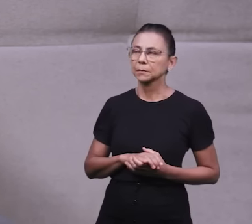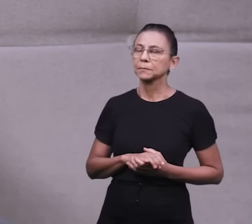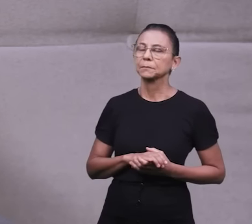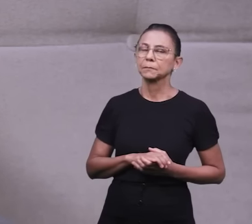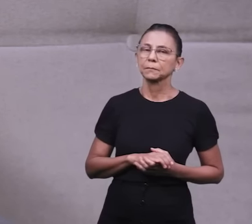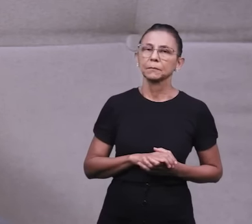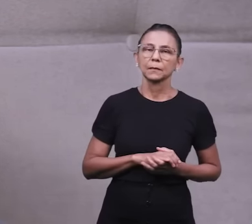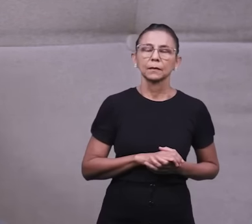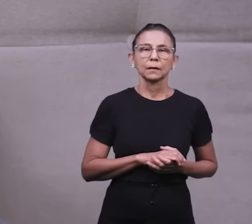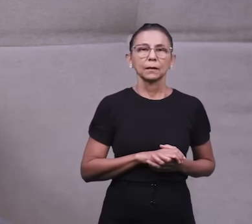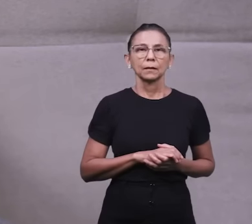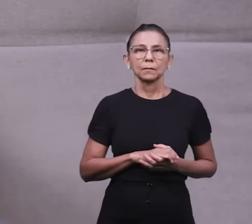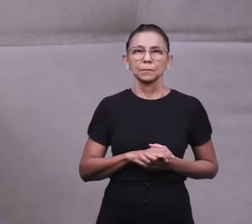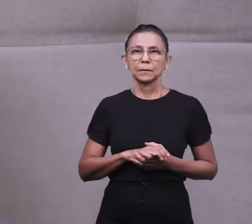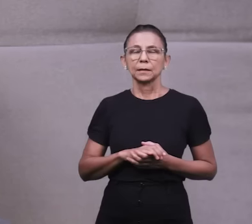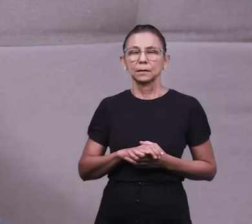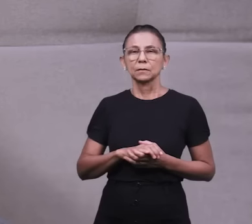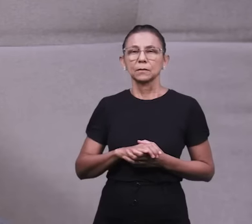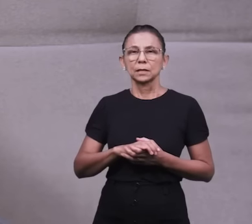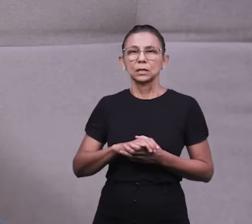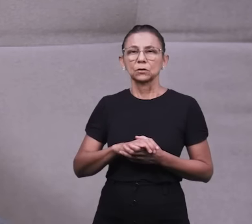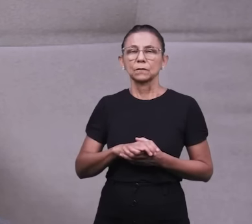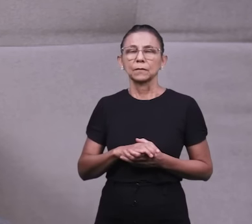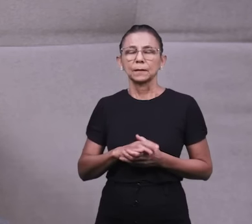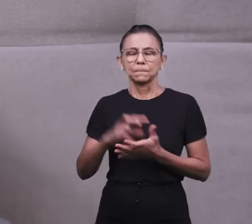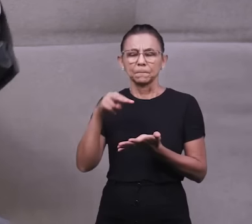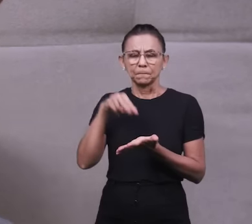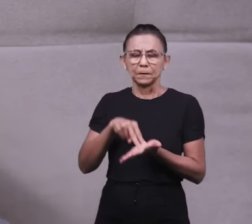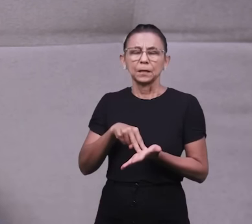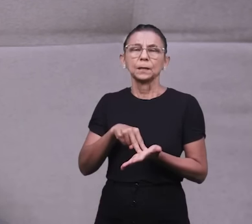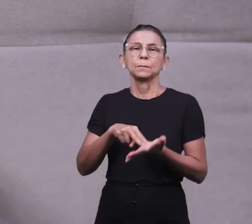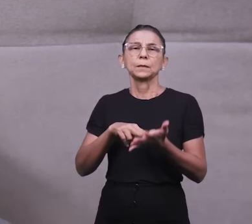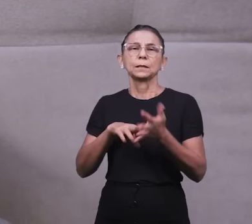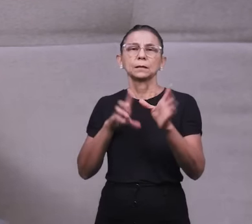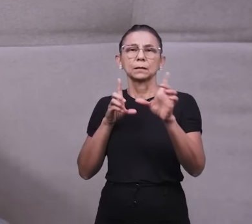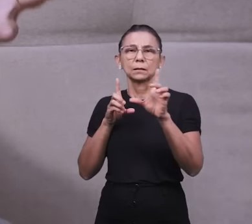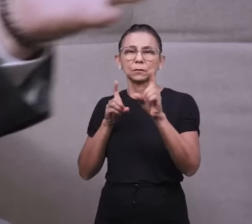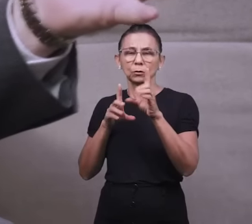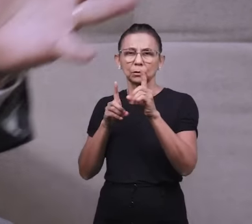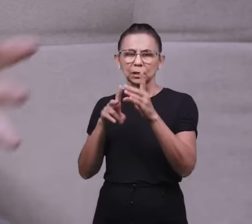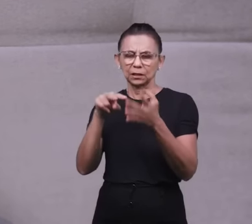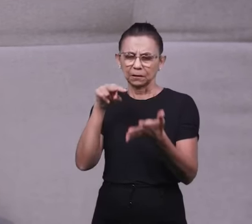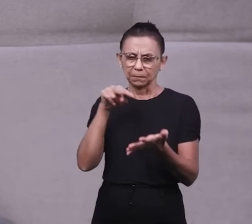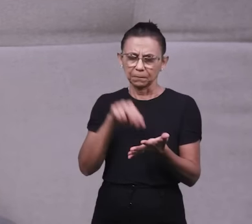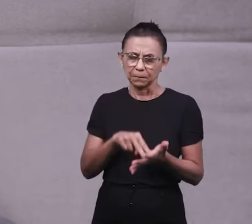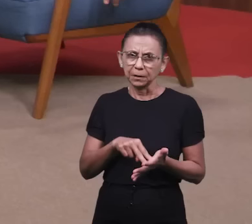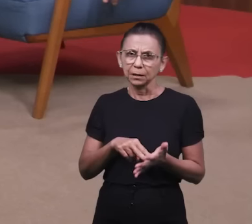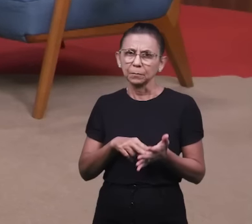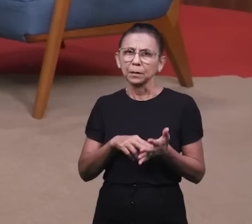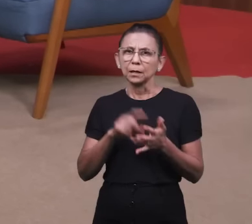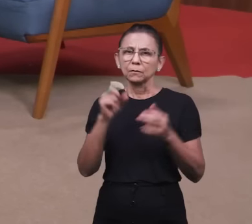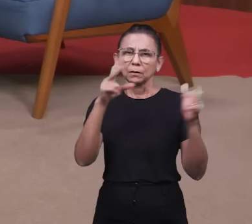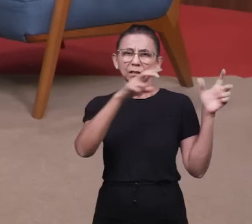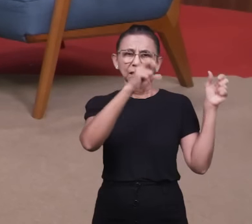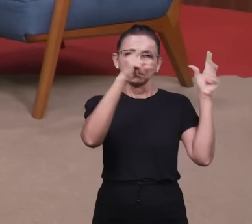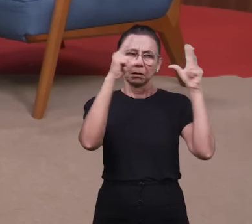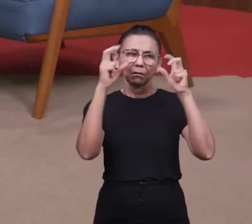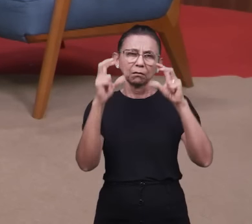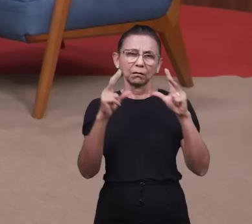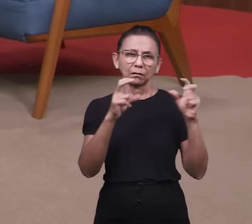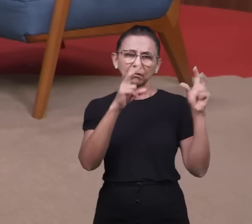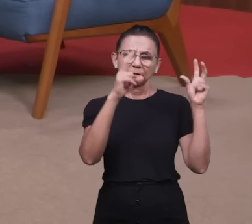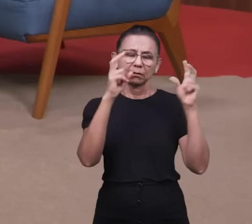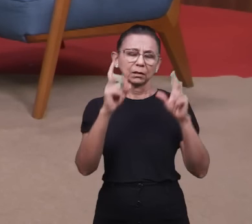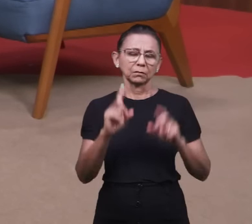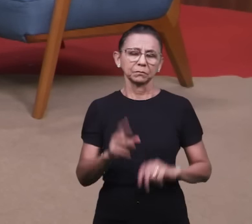ela não a mente em Cristo firmada na doutrina ela não se deixa levar por qualquer conversa na mão